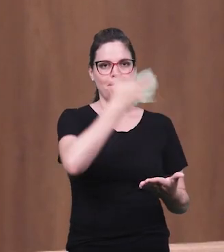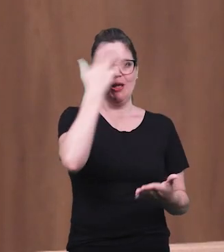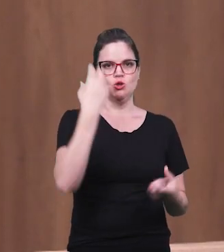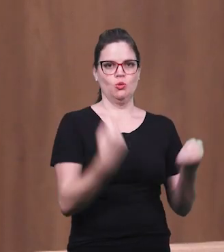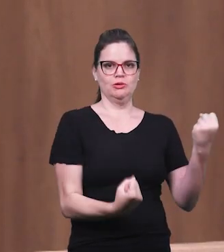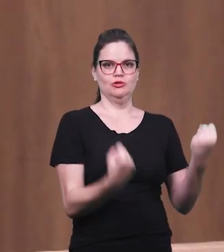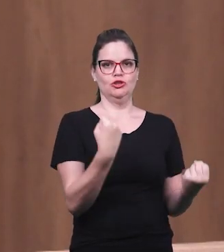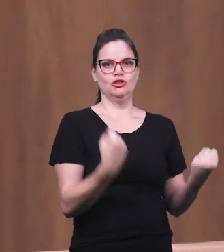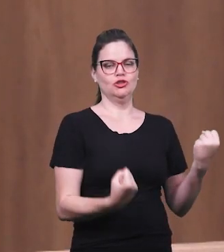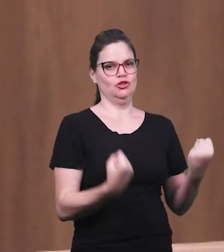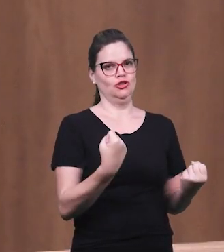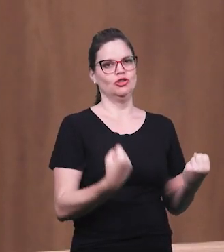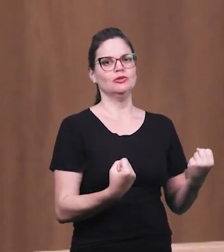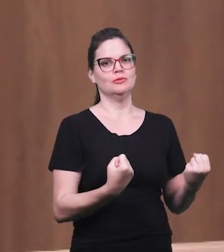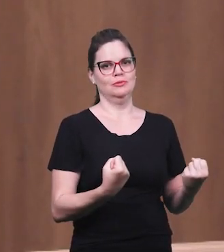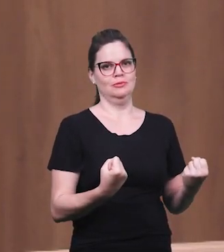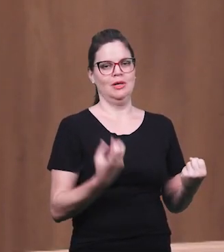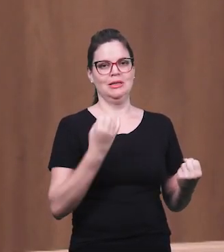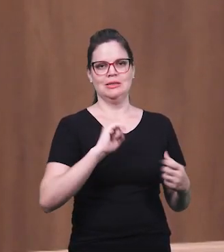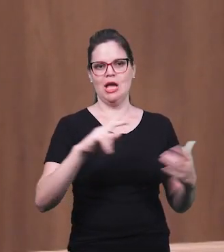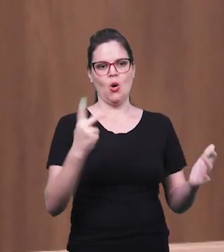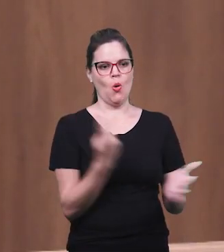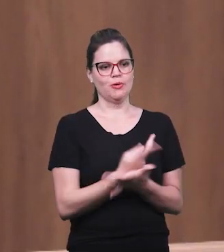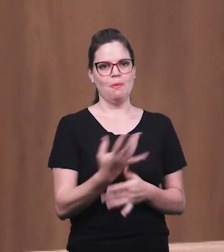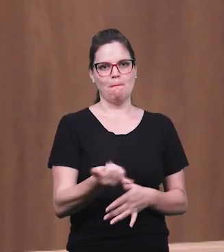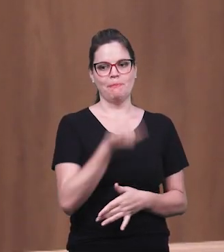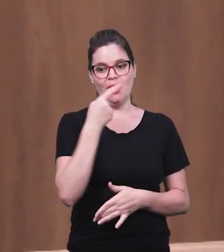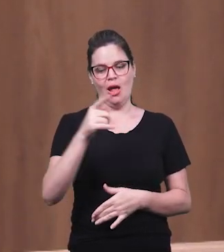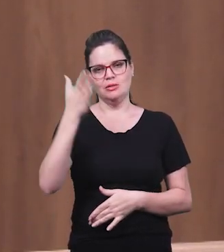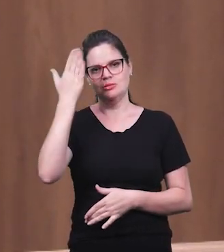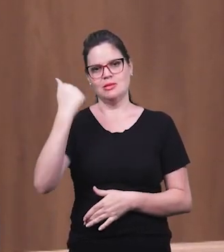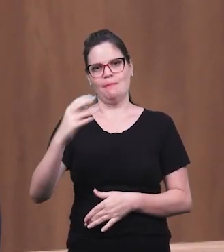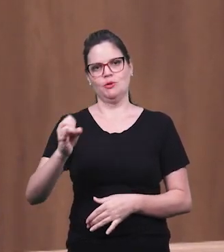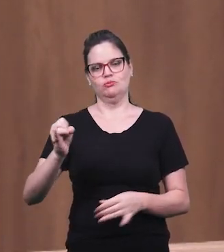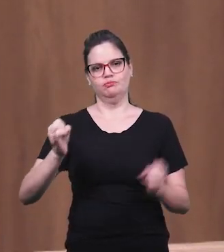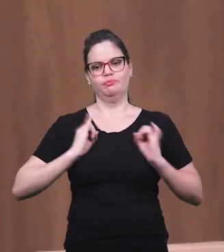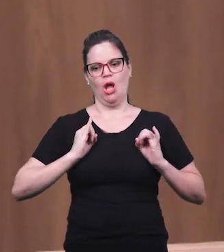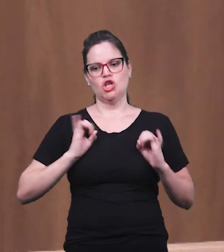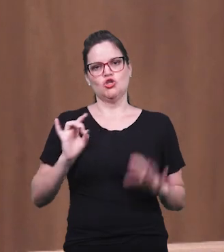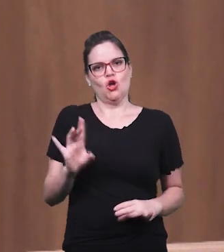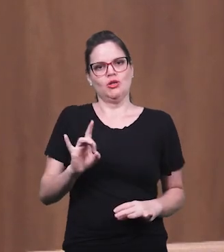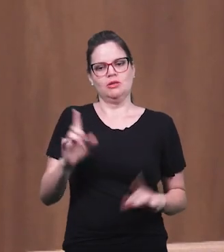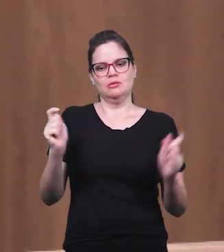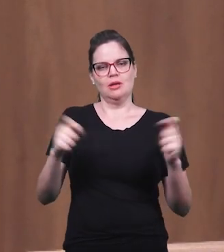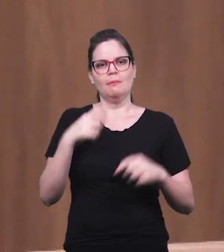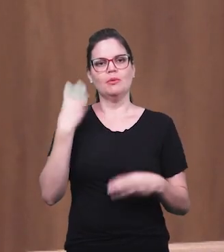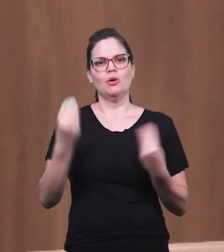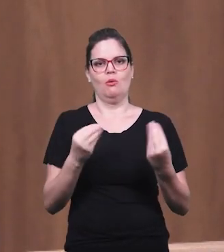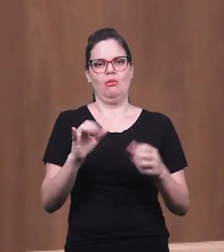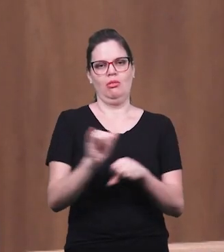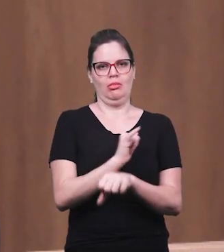condutor. Então, nós usamos, né, primeiramente, tendo desenvolvido